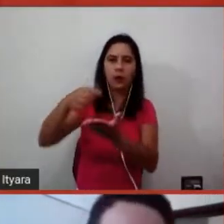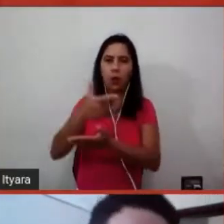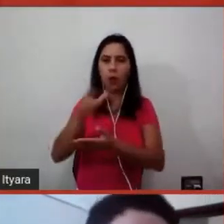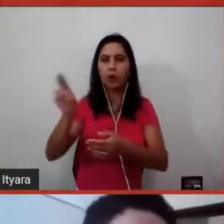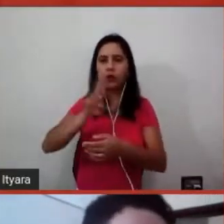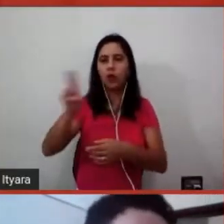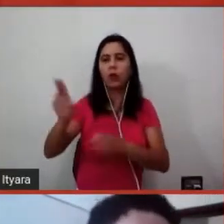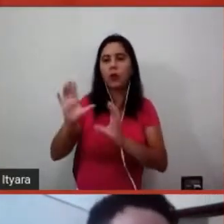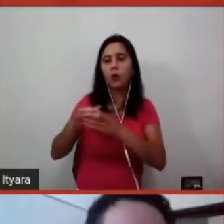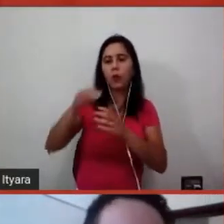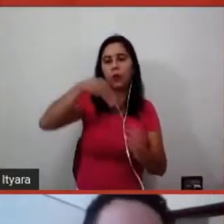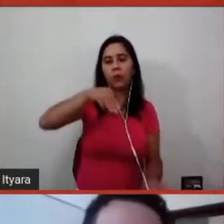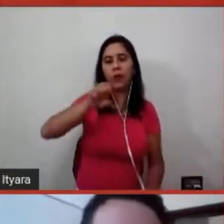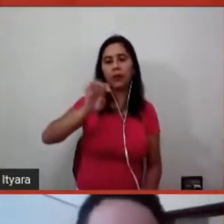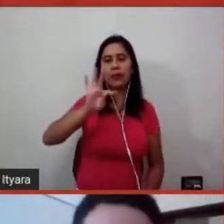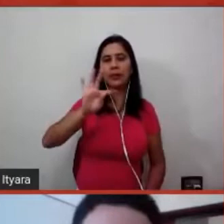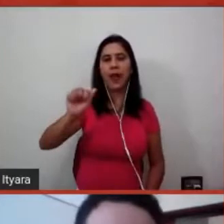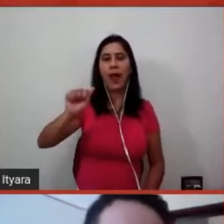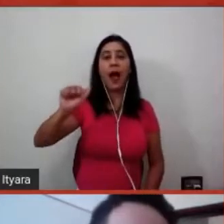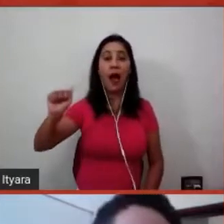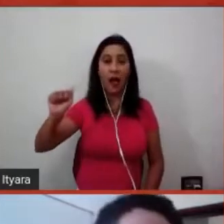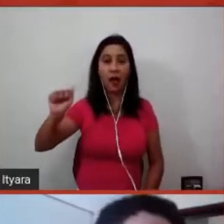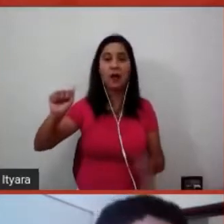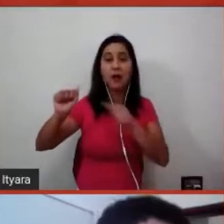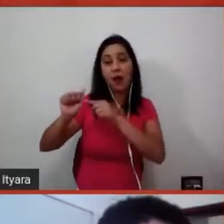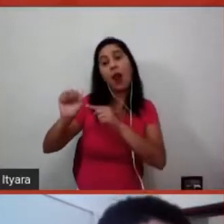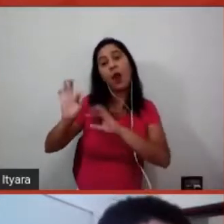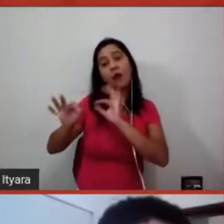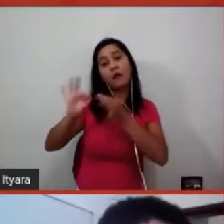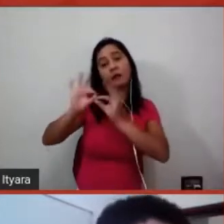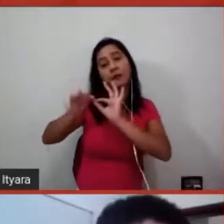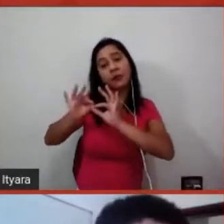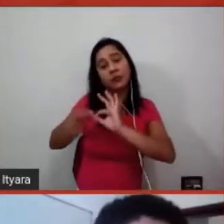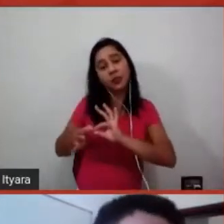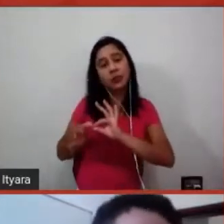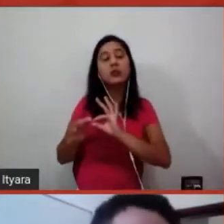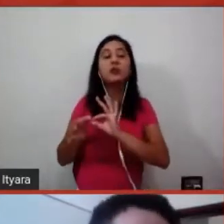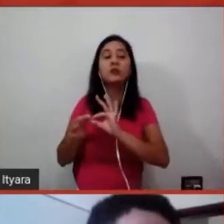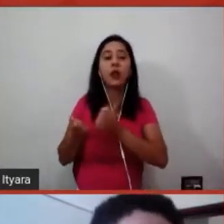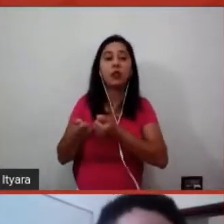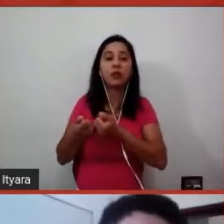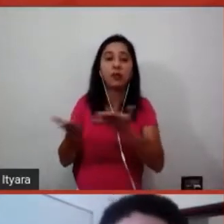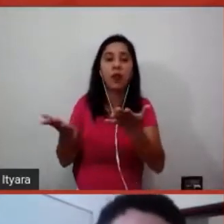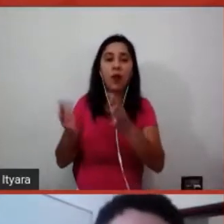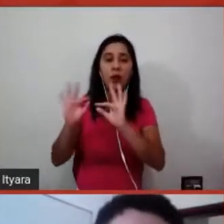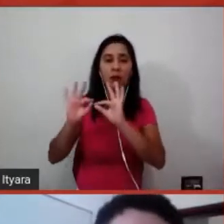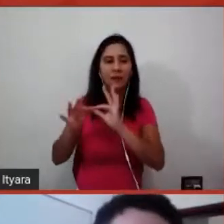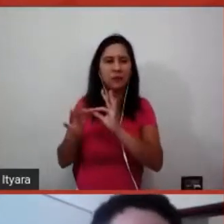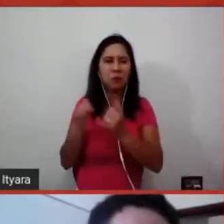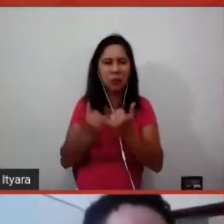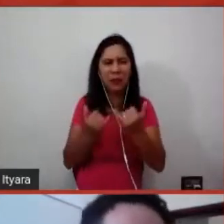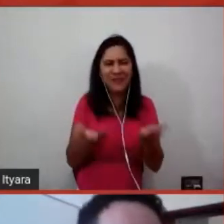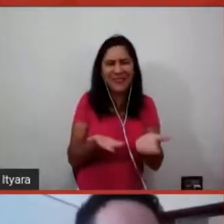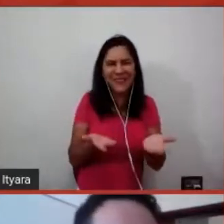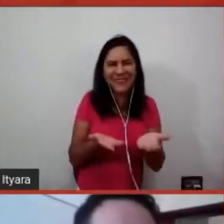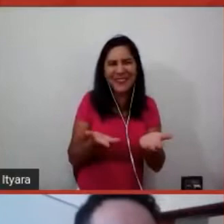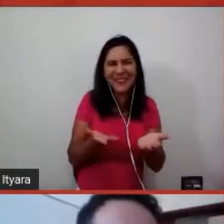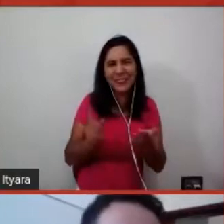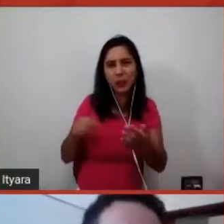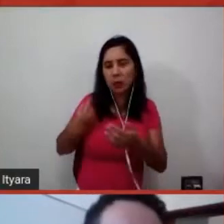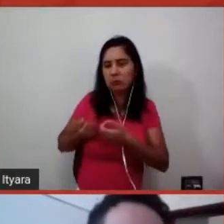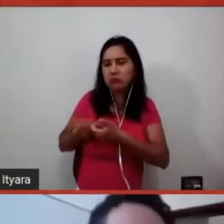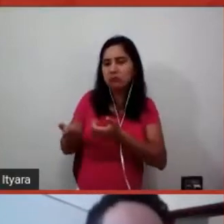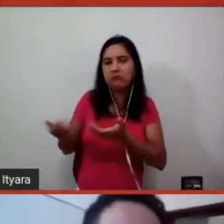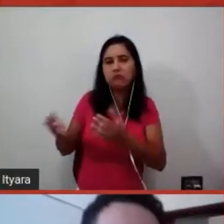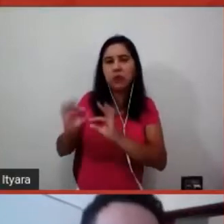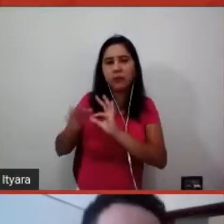Meta, que se caracterizou por fazer oficinas e oferecer oficinas muito parecidas com essa que a gente vai fazer hoje,